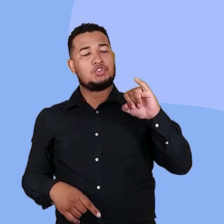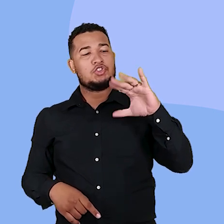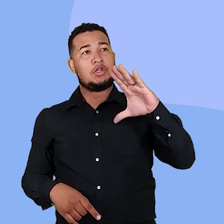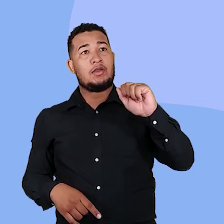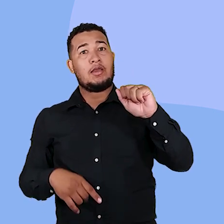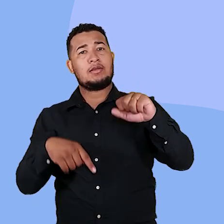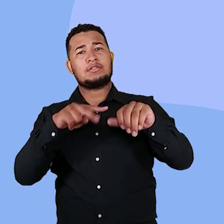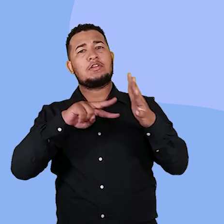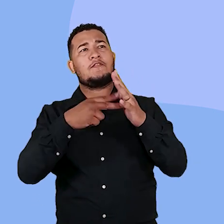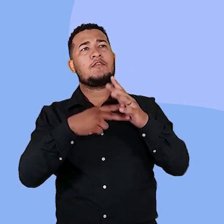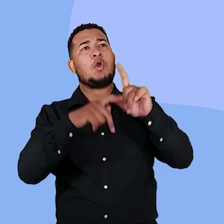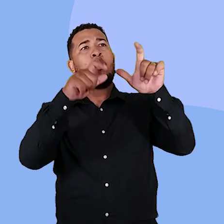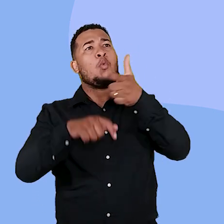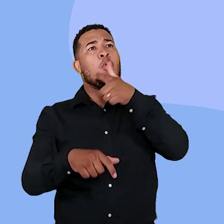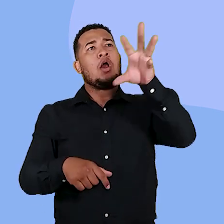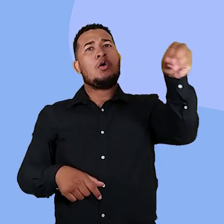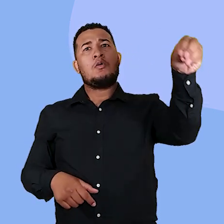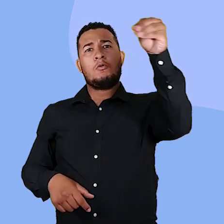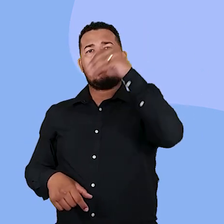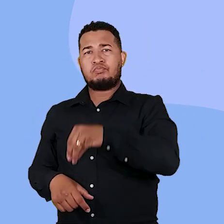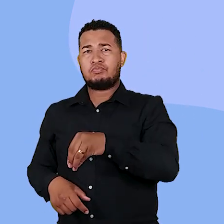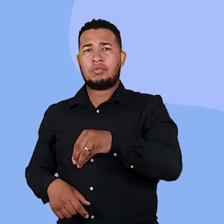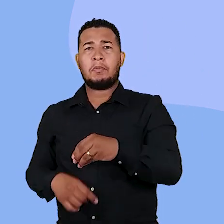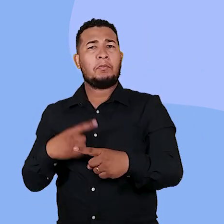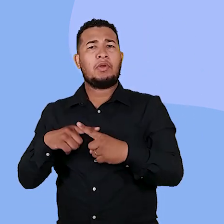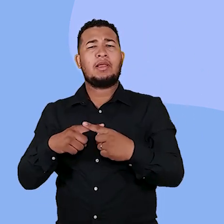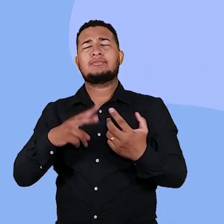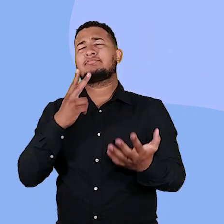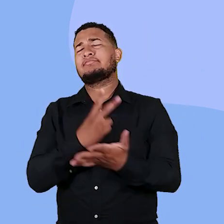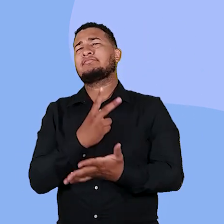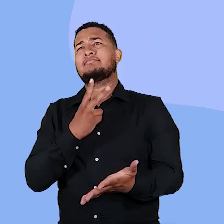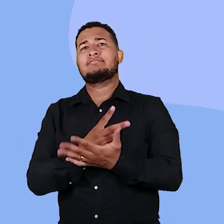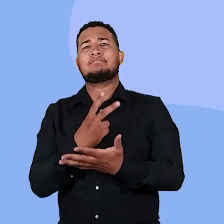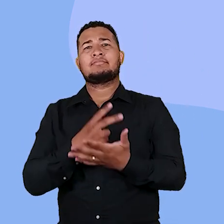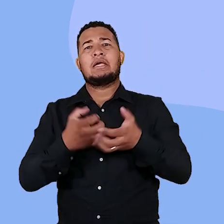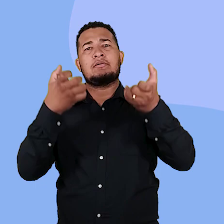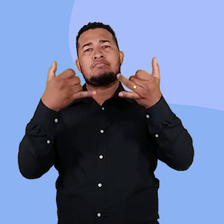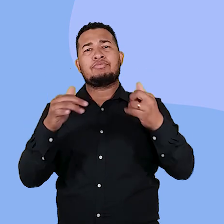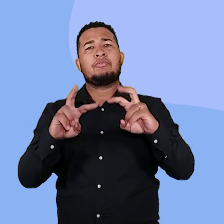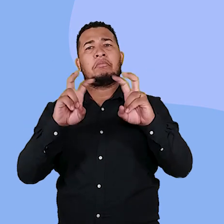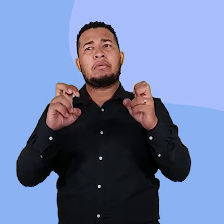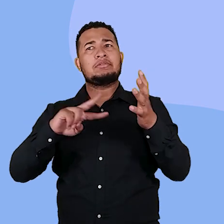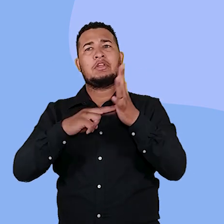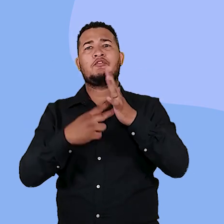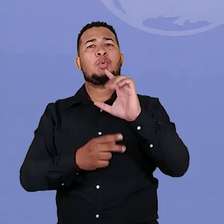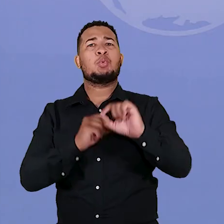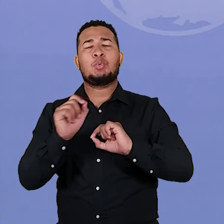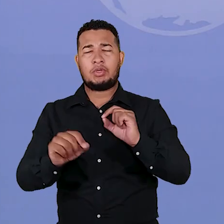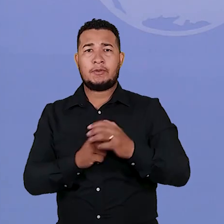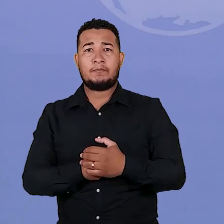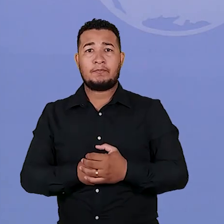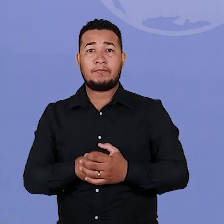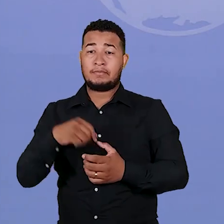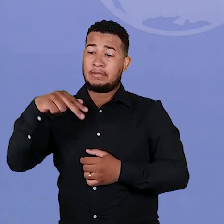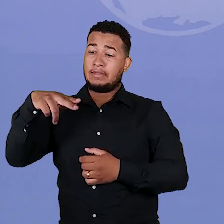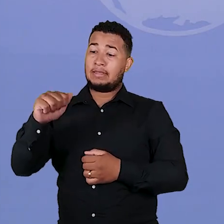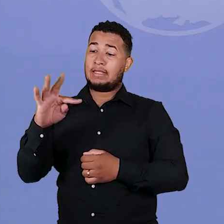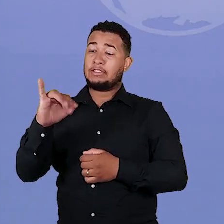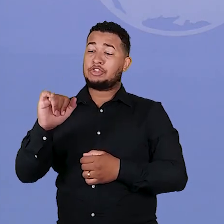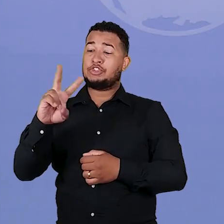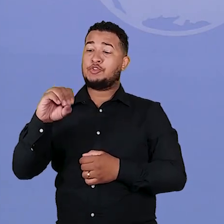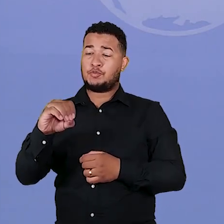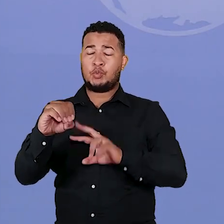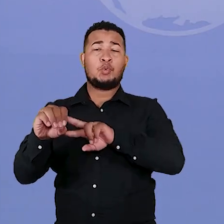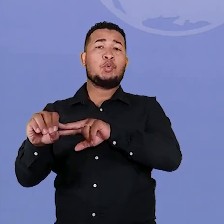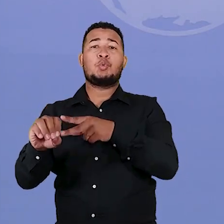espécie exótica. Eu gosto de passar isso para vocês porque a gente vê muito falar sobre isso, espécie